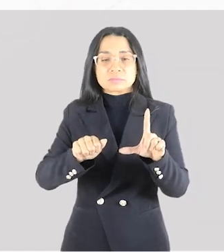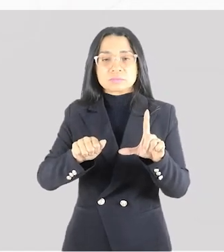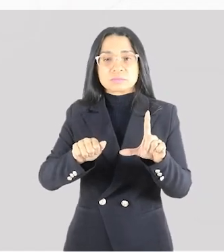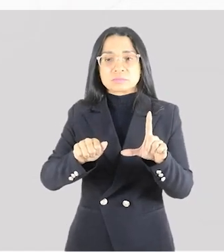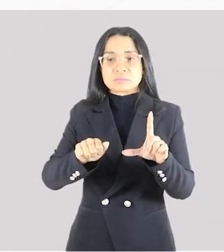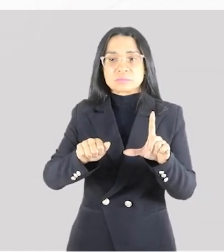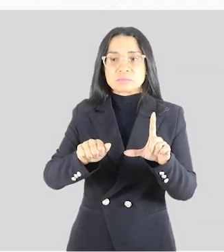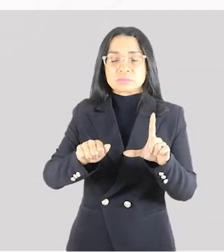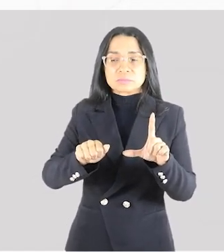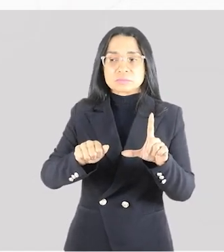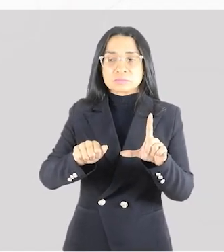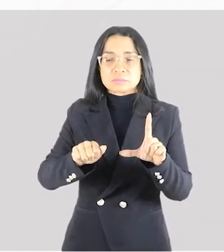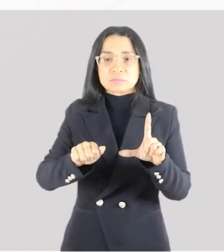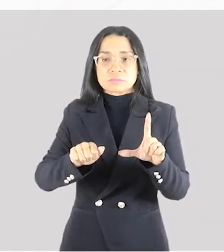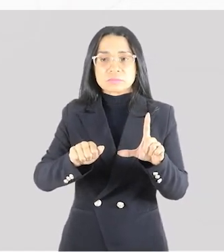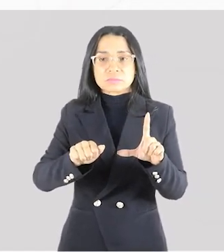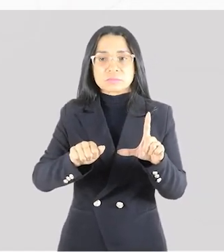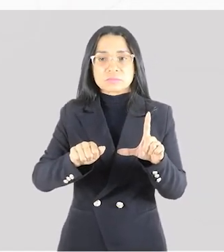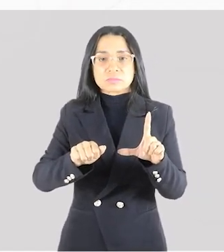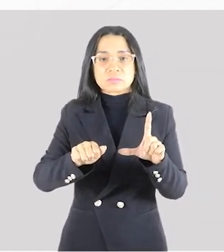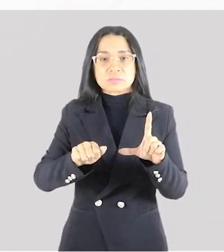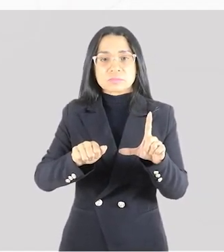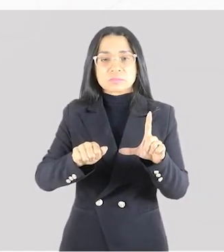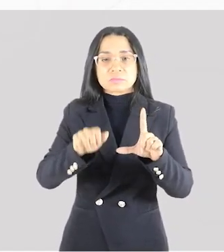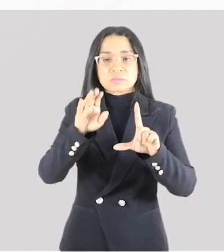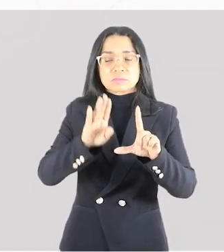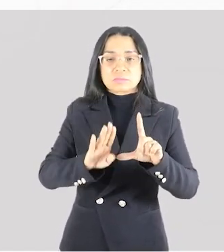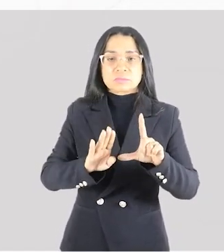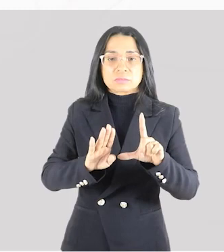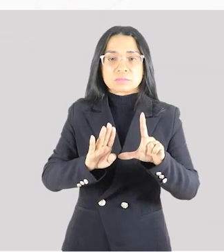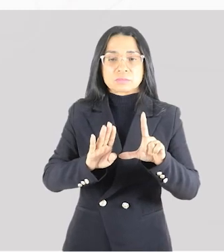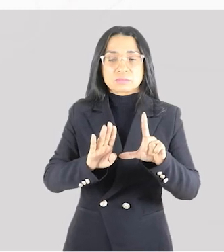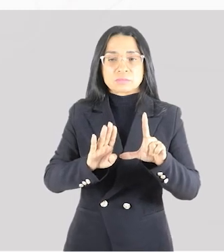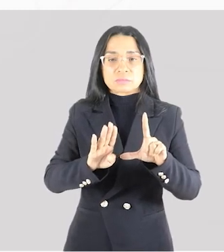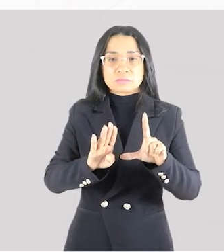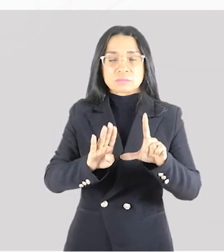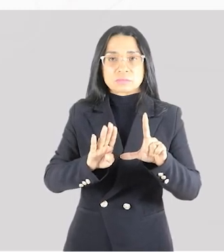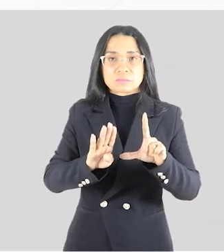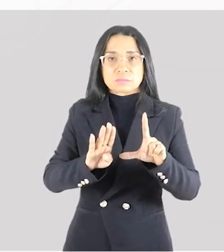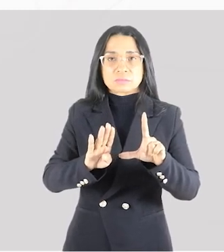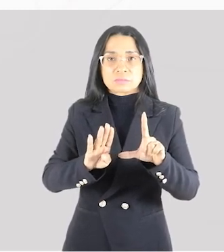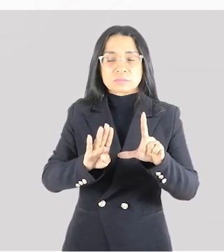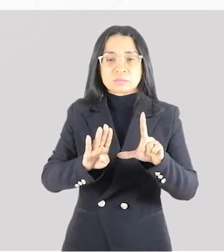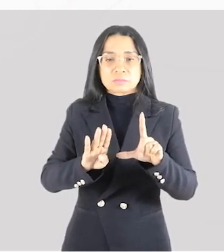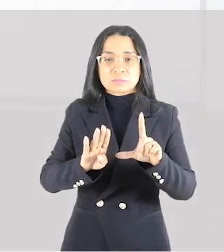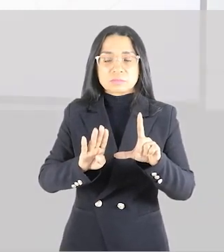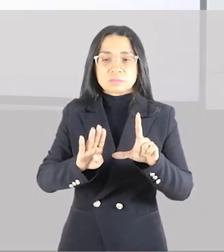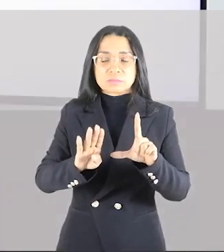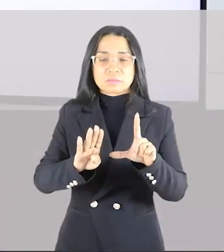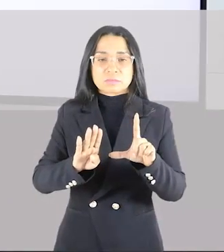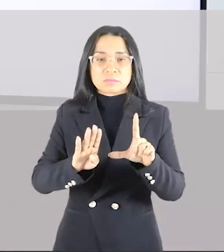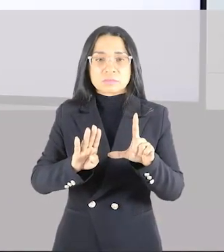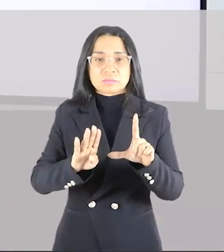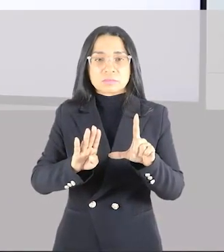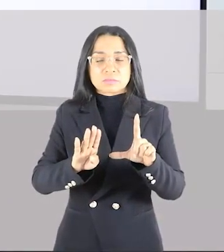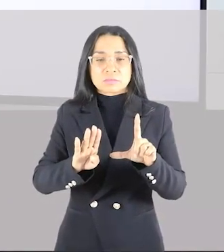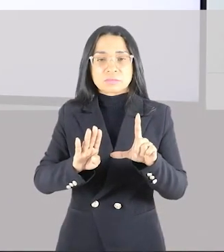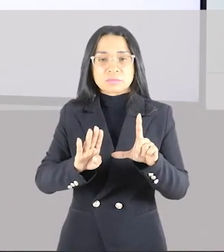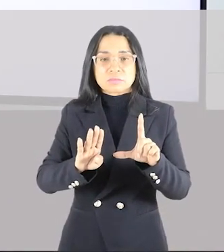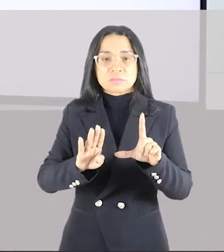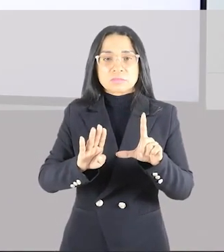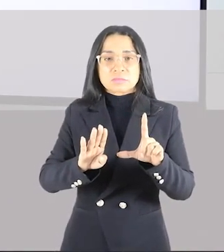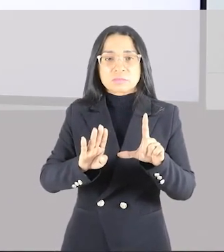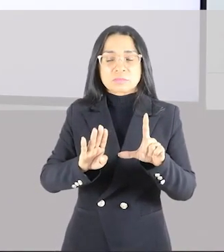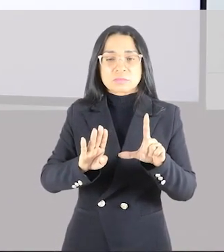bélico e expansionista dessas sociedades. Letra B. A forma de trabalho predominante era a servidão